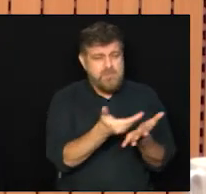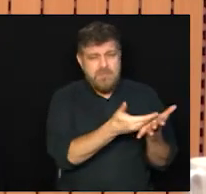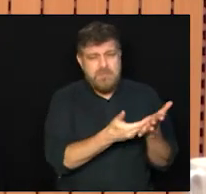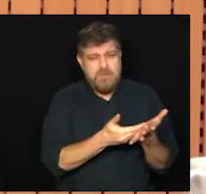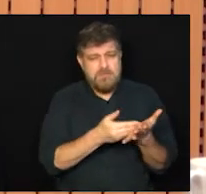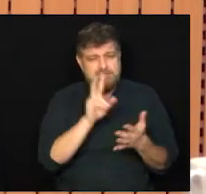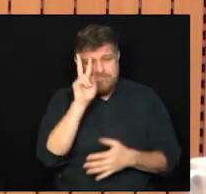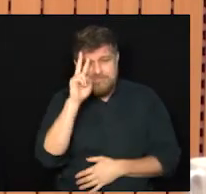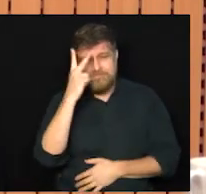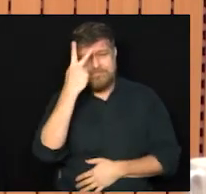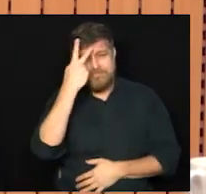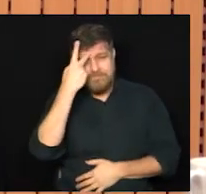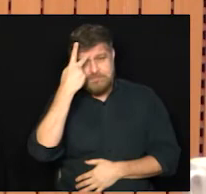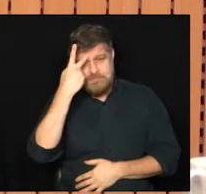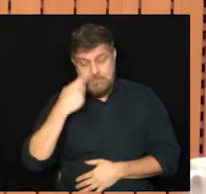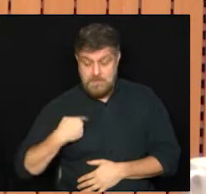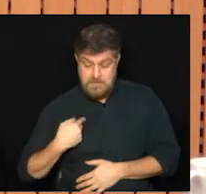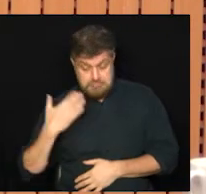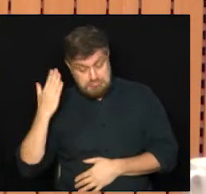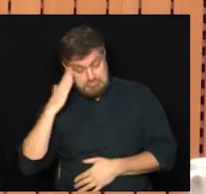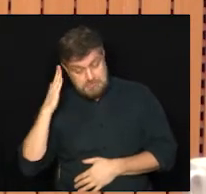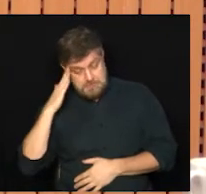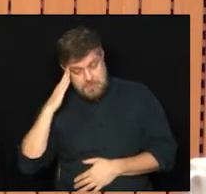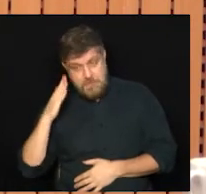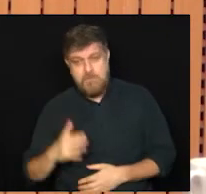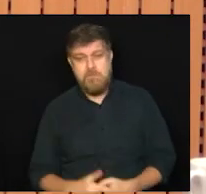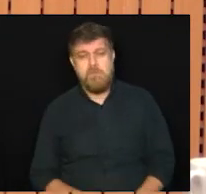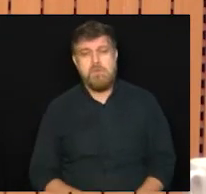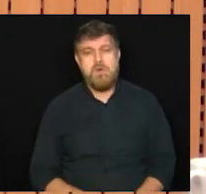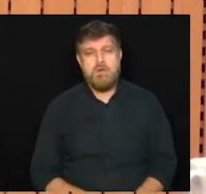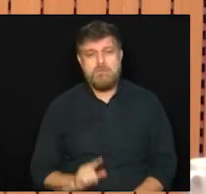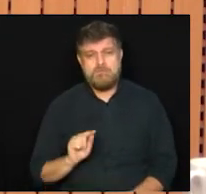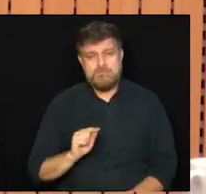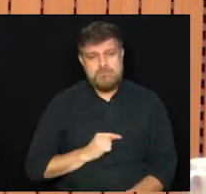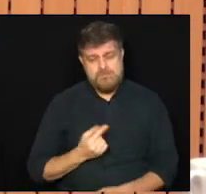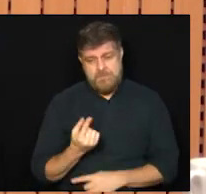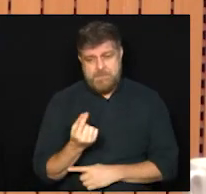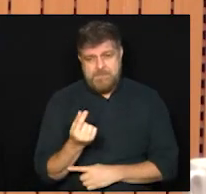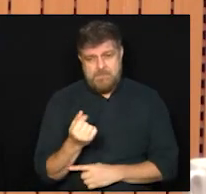primeiro momento, até onde eu saiba, o valor da